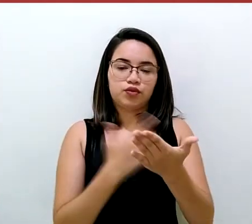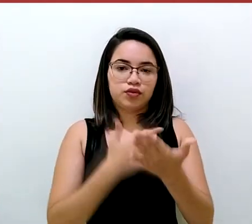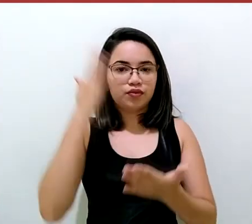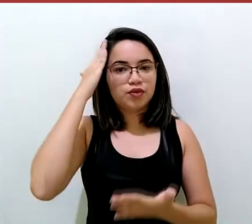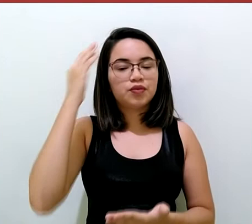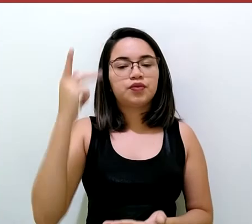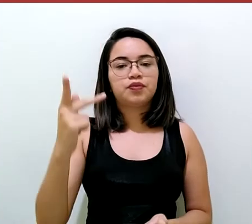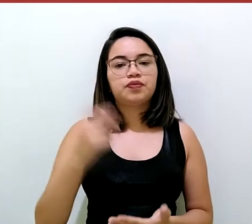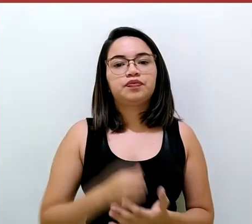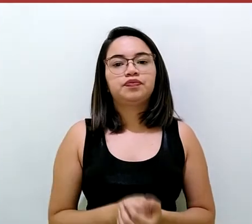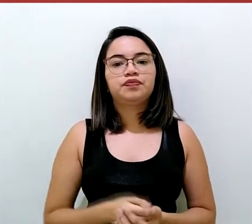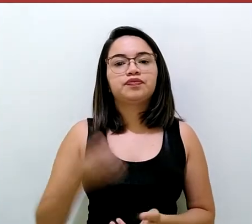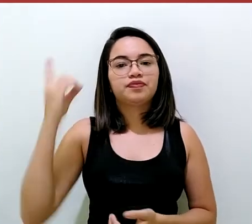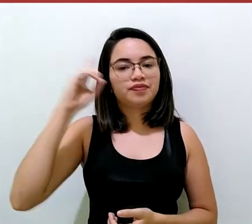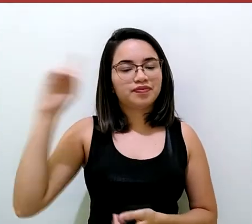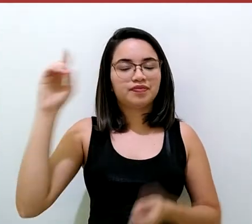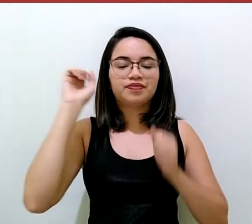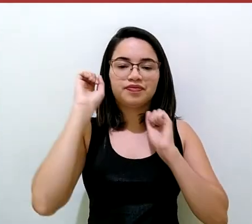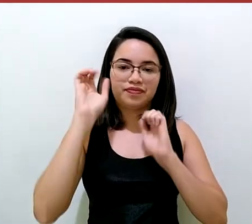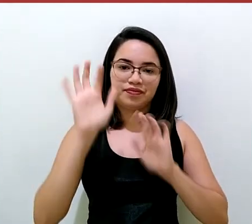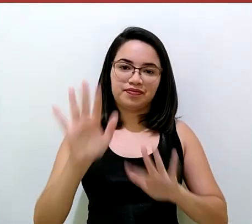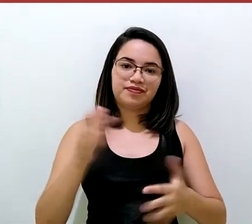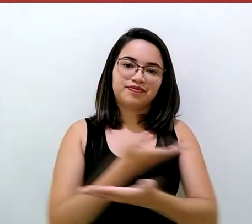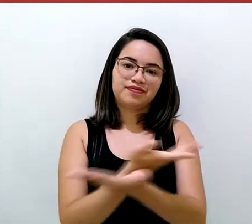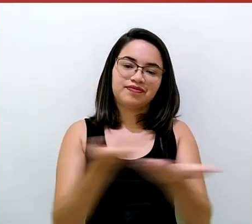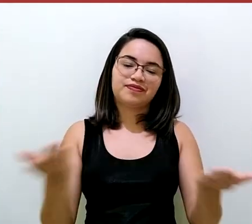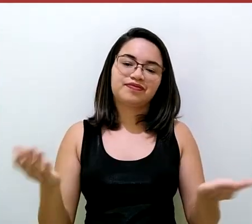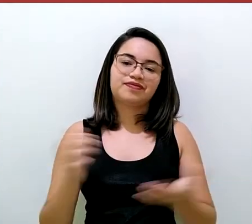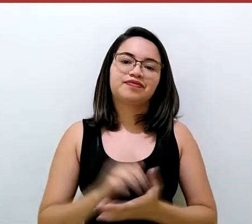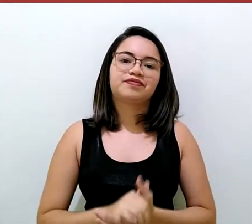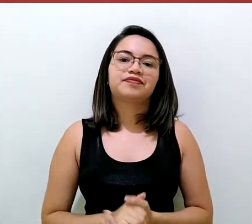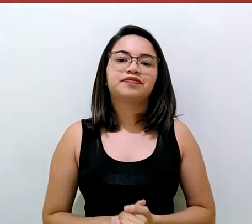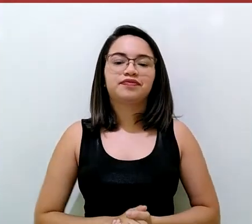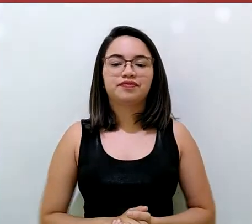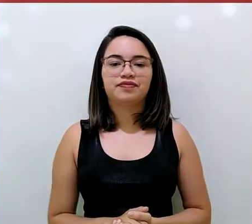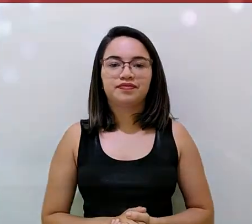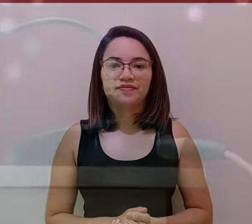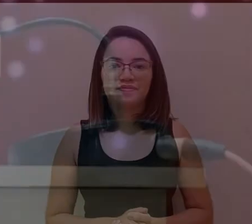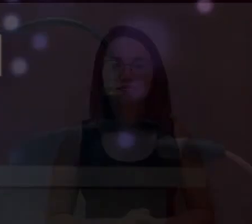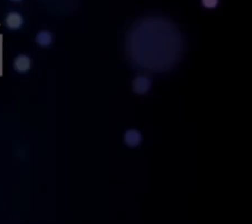através do livro de Provérbios. Que Deus abençoe a todos.